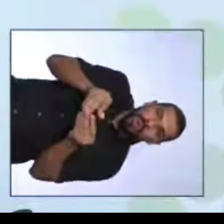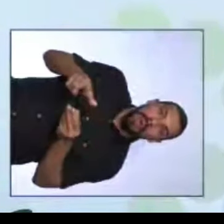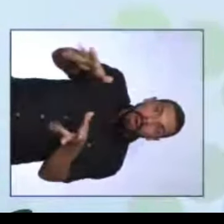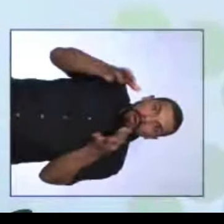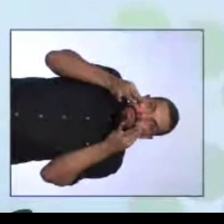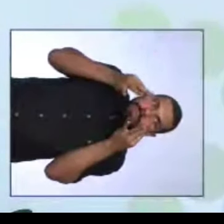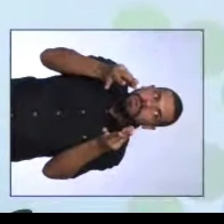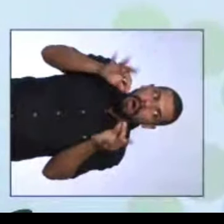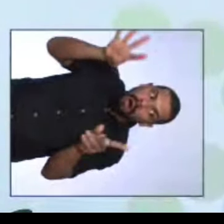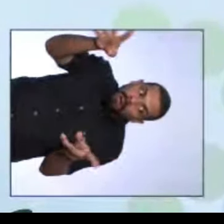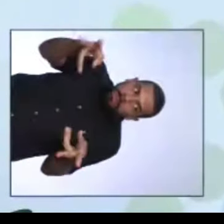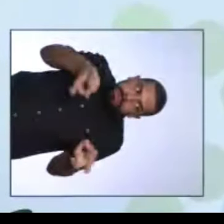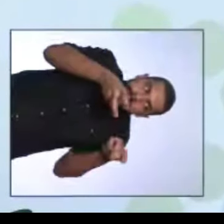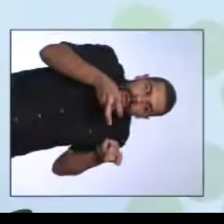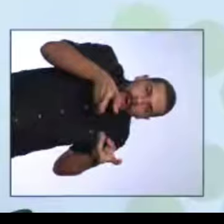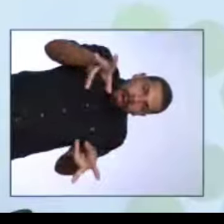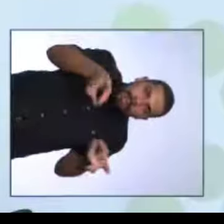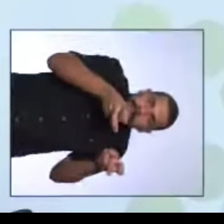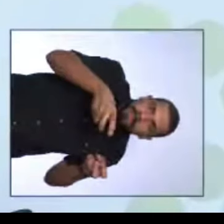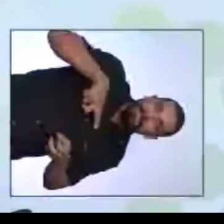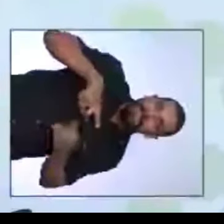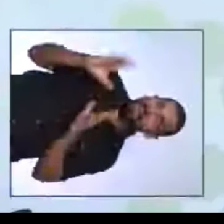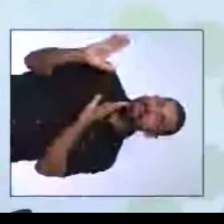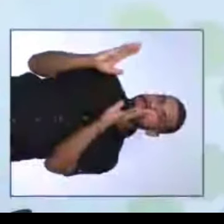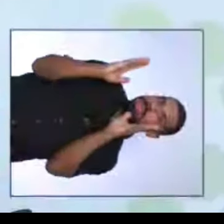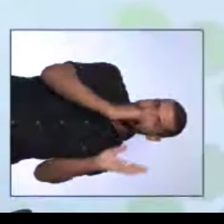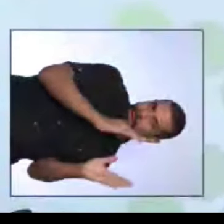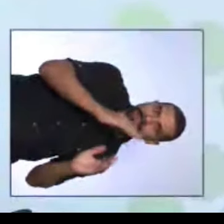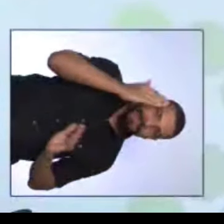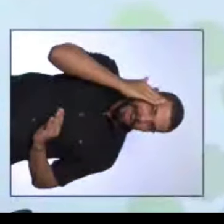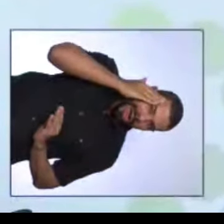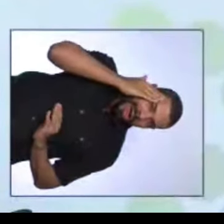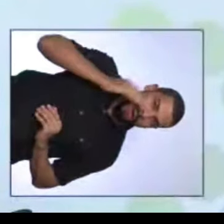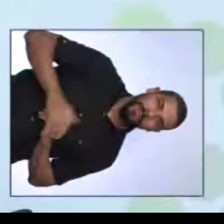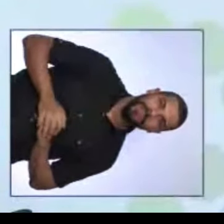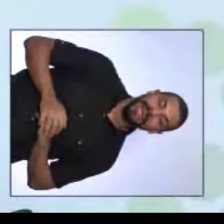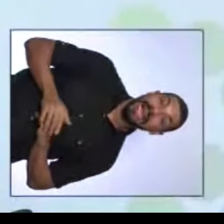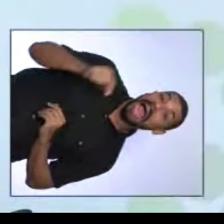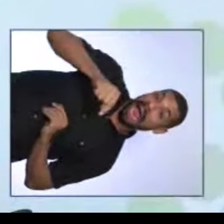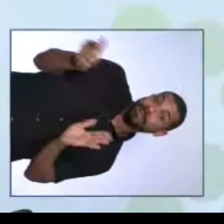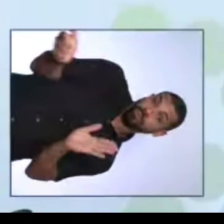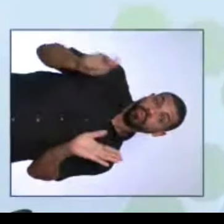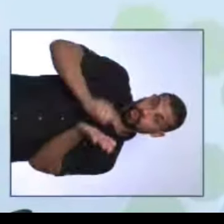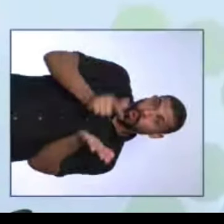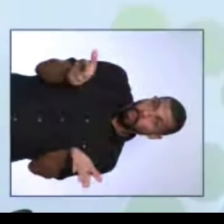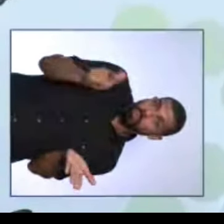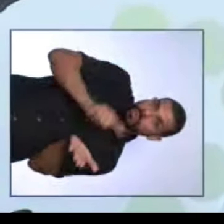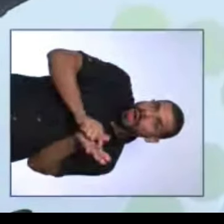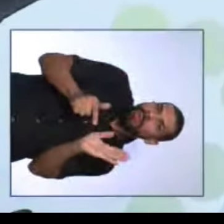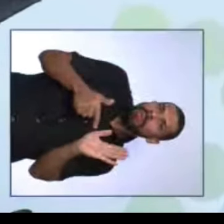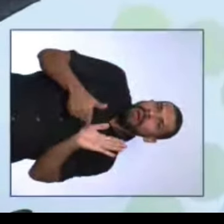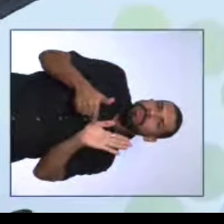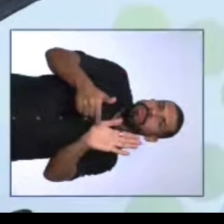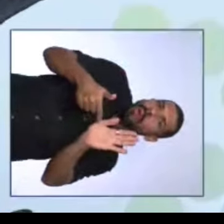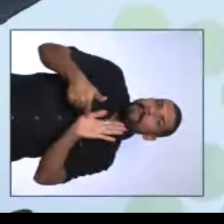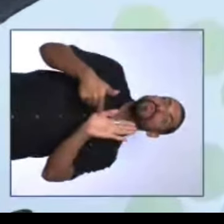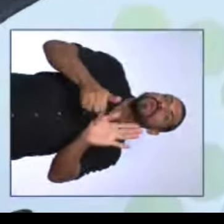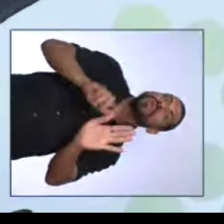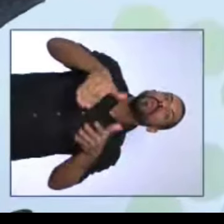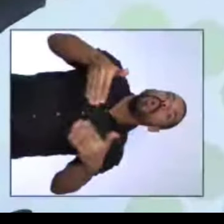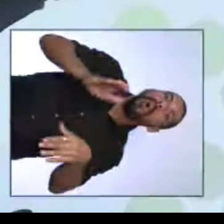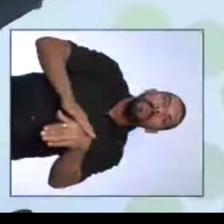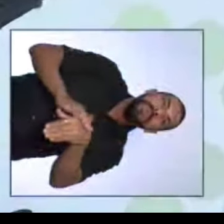pessoas a assistirem o resto do jornal. Na realidade, na capa do jornal, está chamando as pessoas para